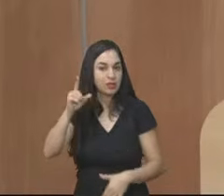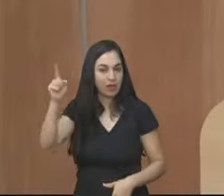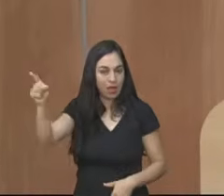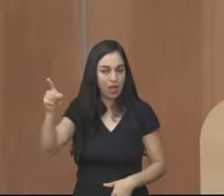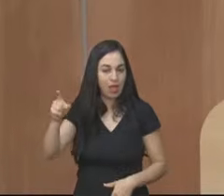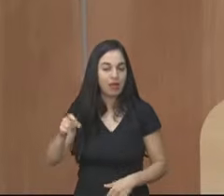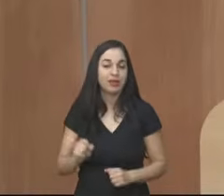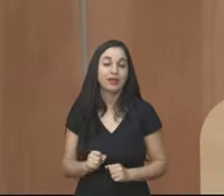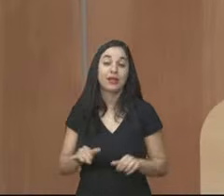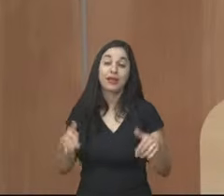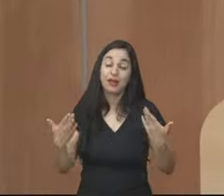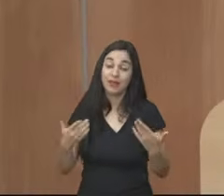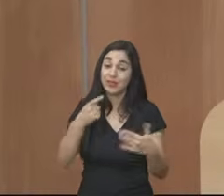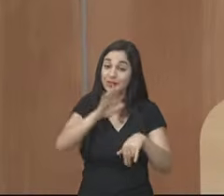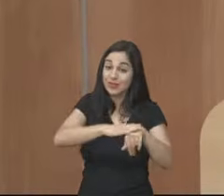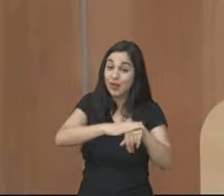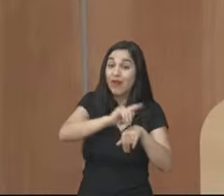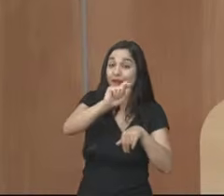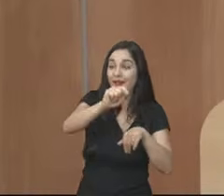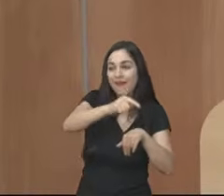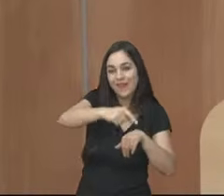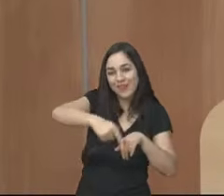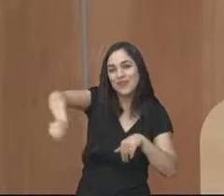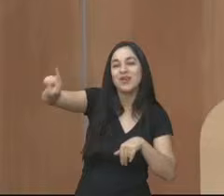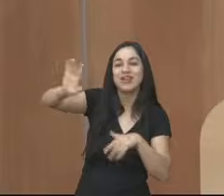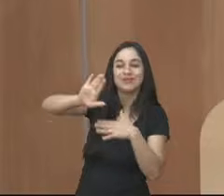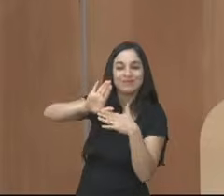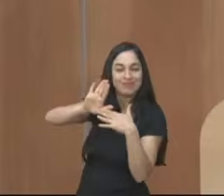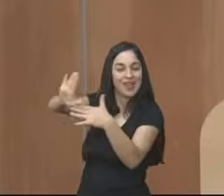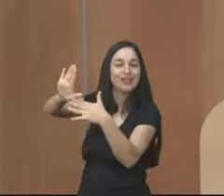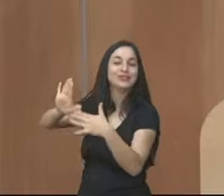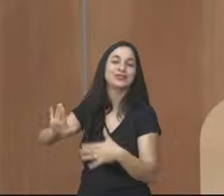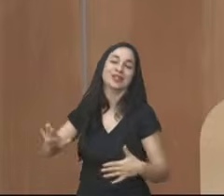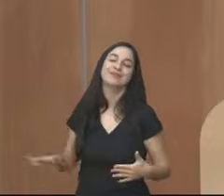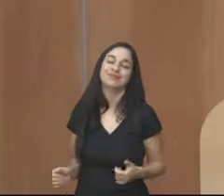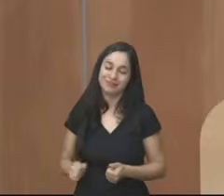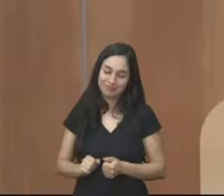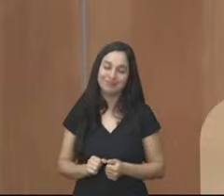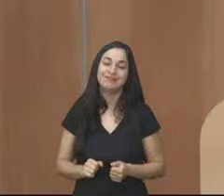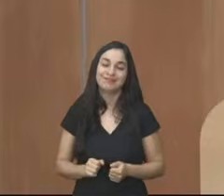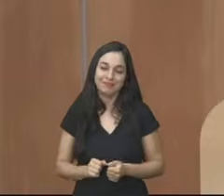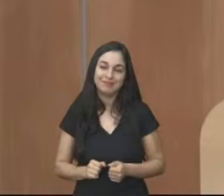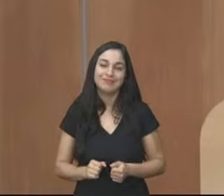se colocar junto para ajudar as pessoas.